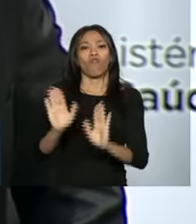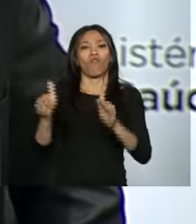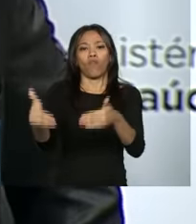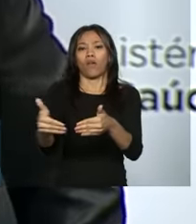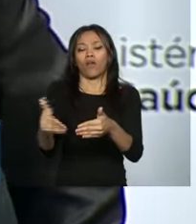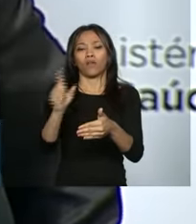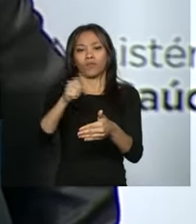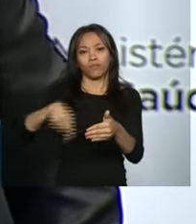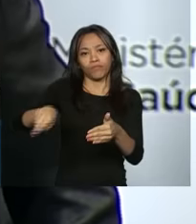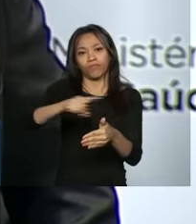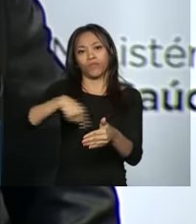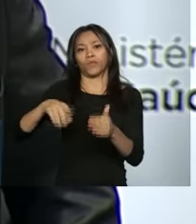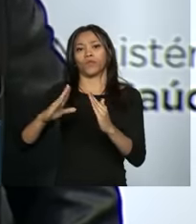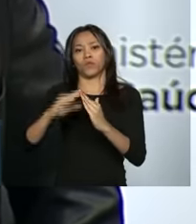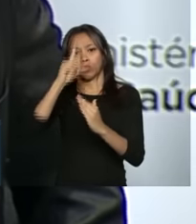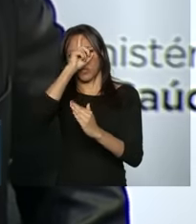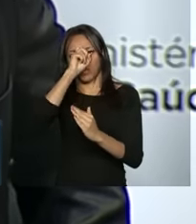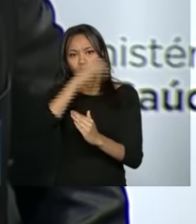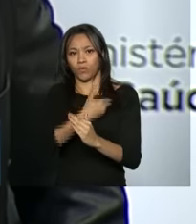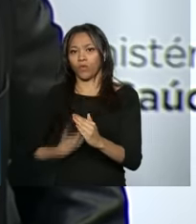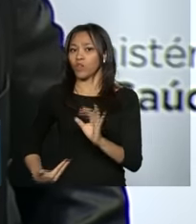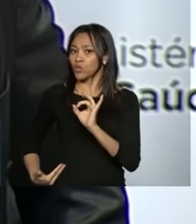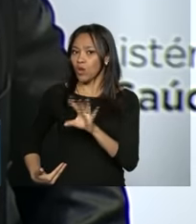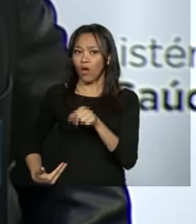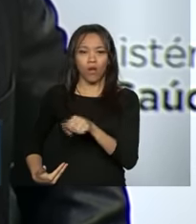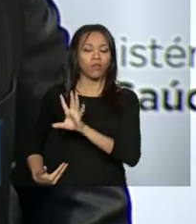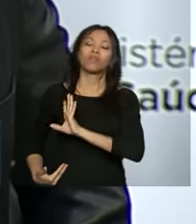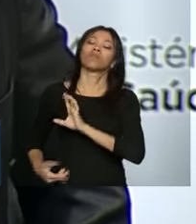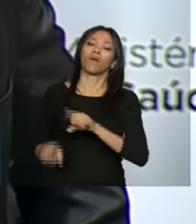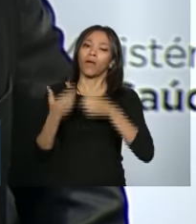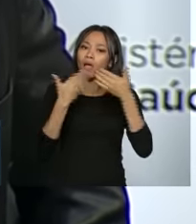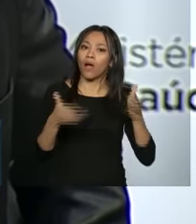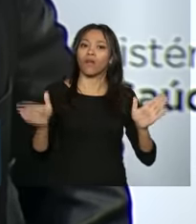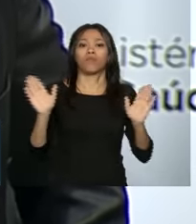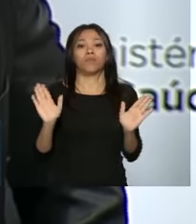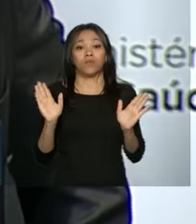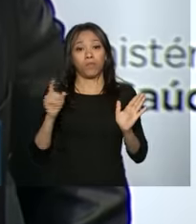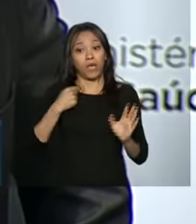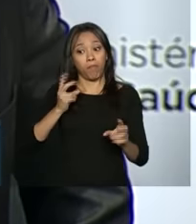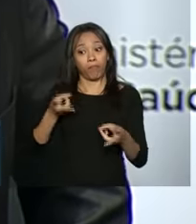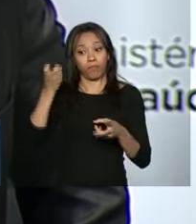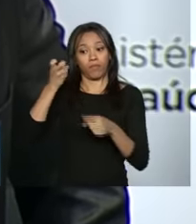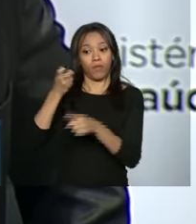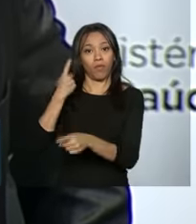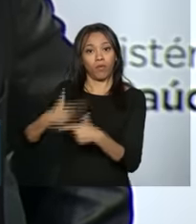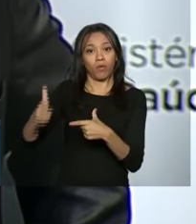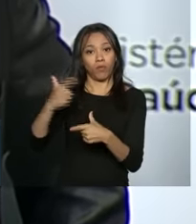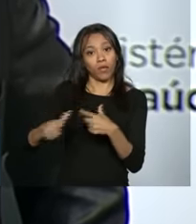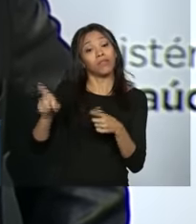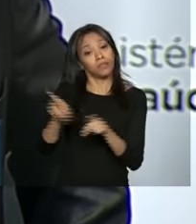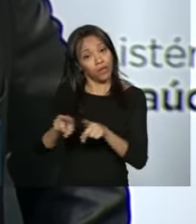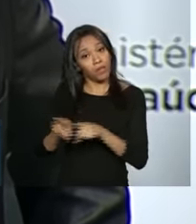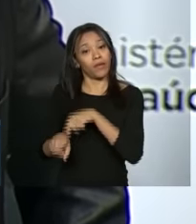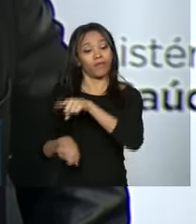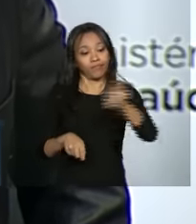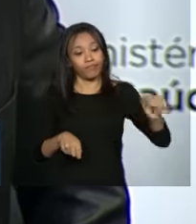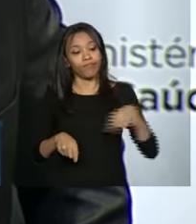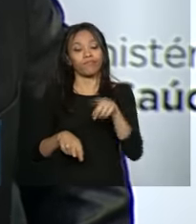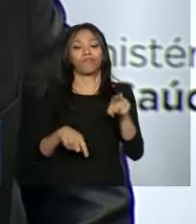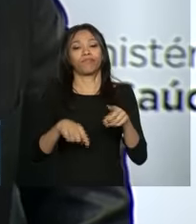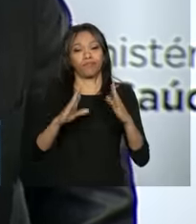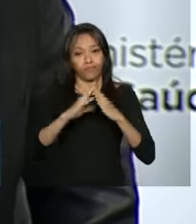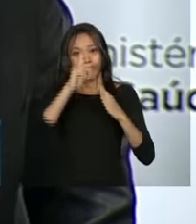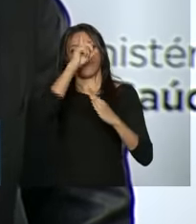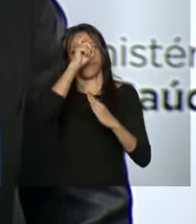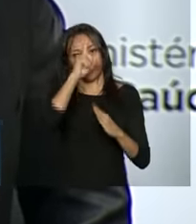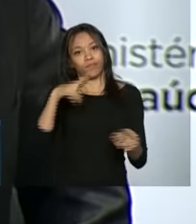uma vez que como amplamente divulgado eh esse eh problema acaba alcançando também hospitais privados Então todo